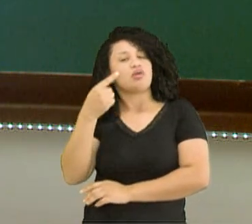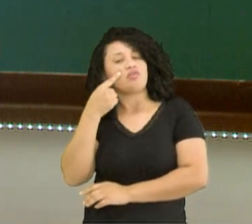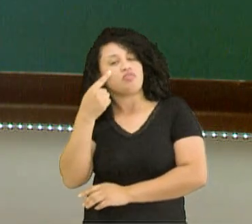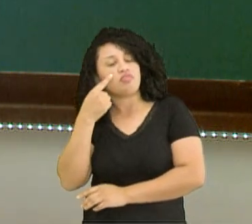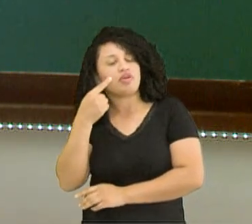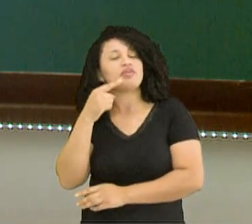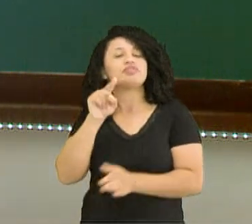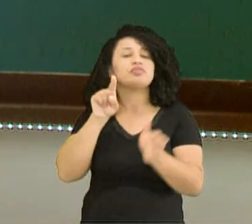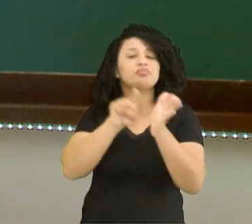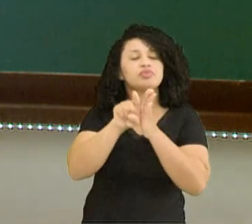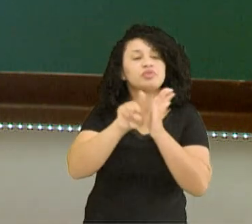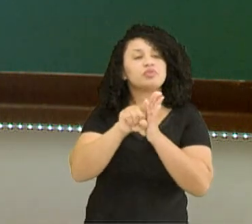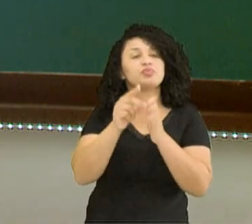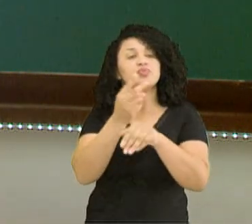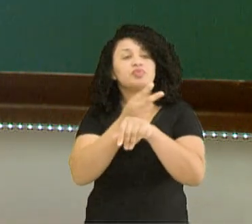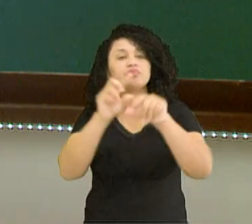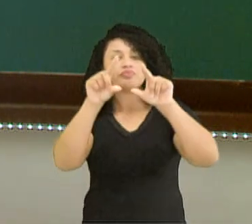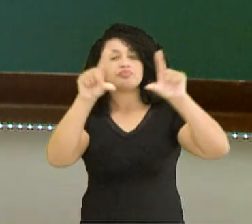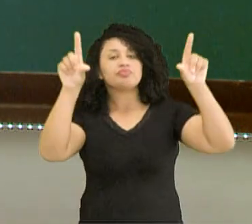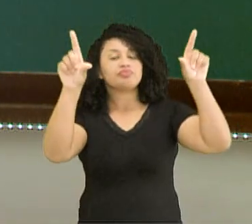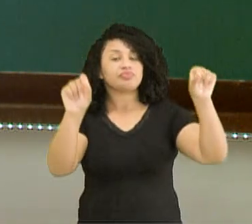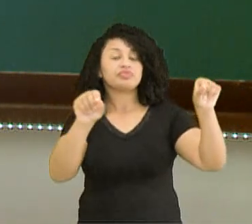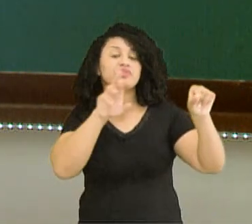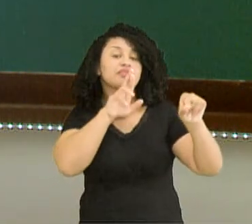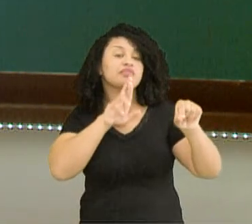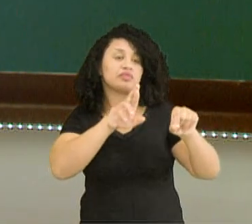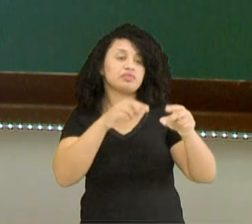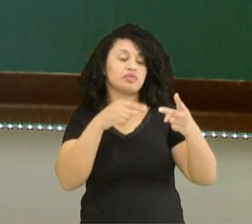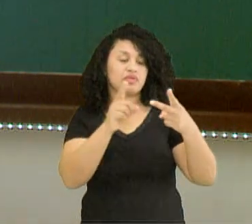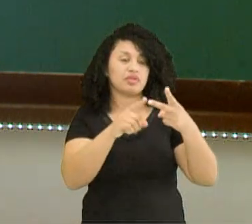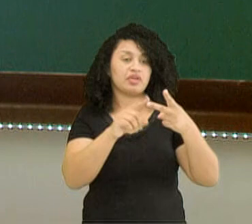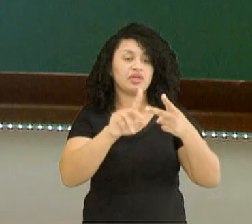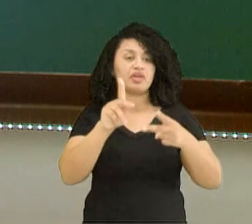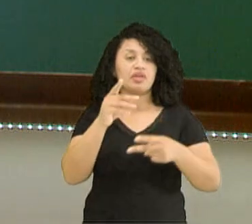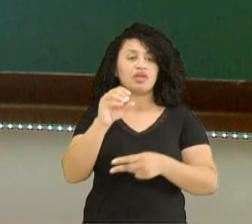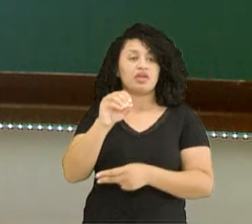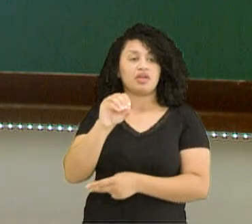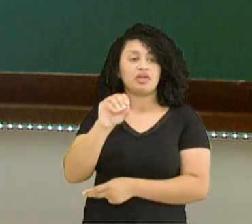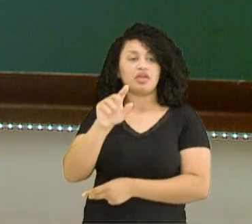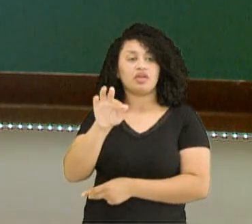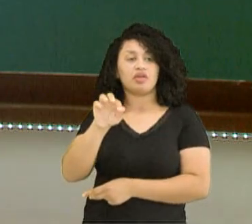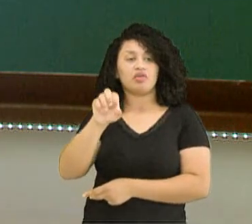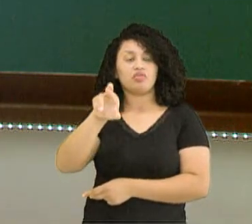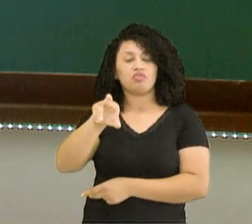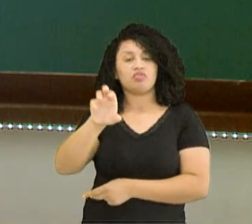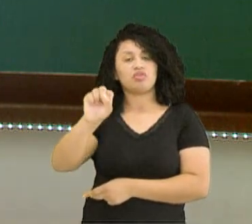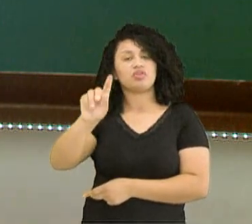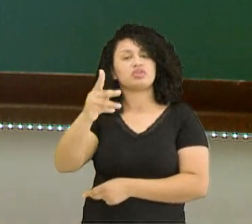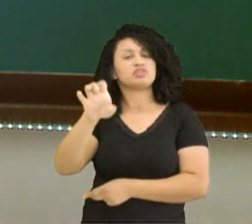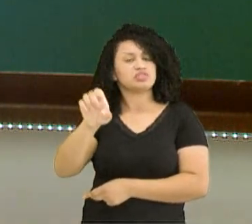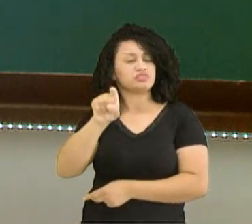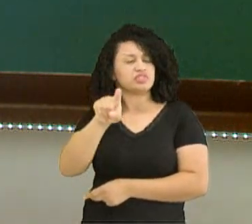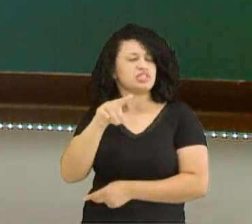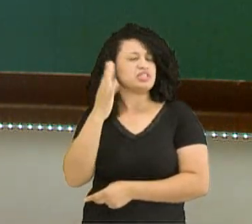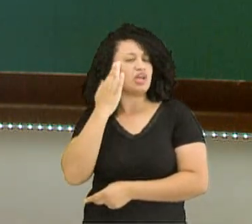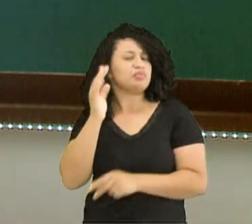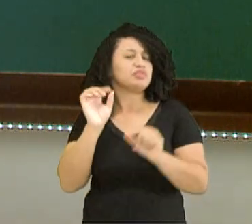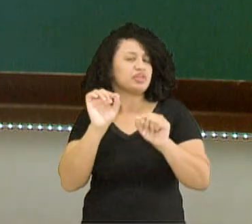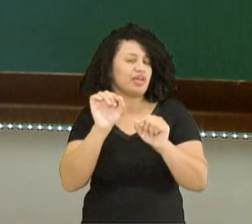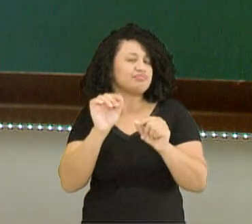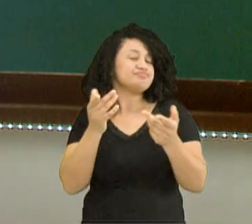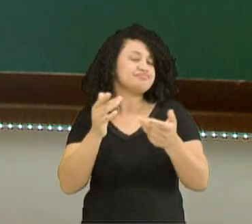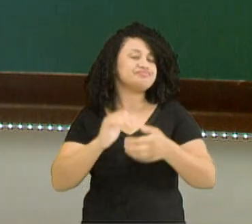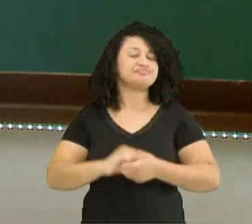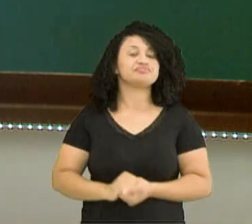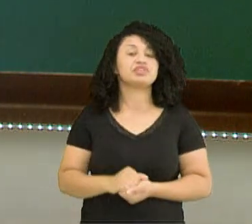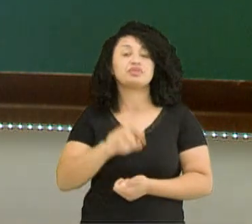She campaign? Já ouviu falar dessa He for She? Sabe o que é isso? Ficou meio estranho ele para ela, o que é isso? Então vamos lá, responde